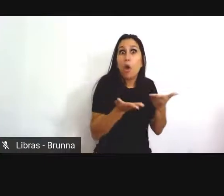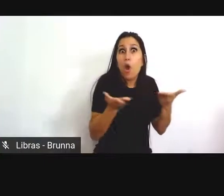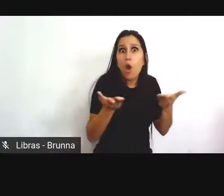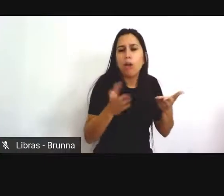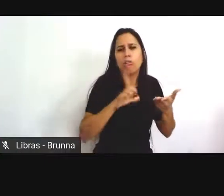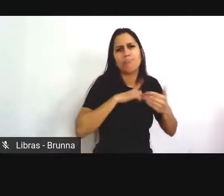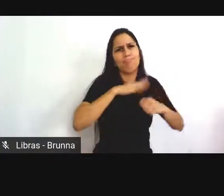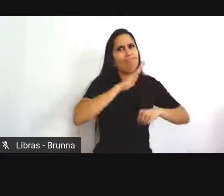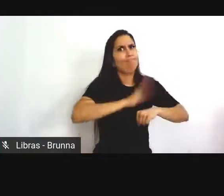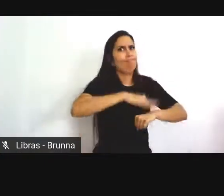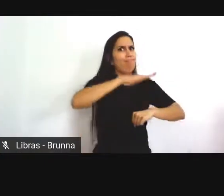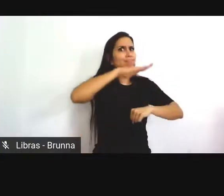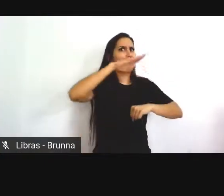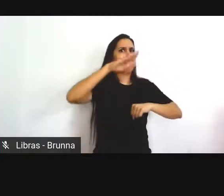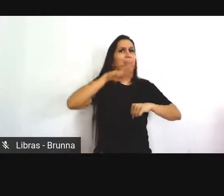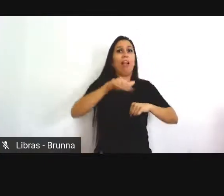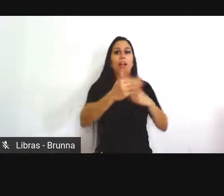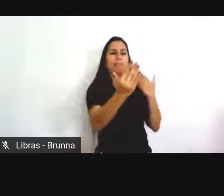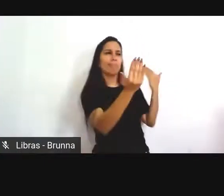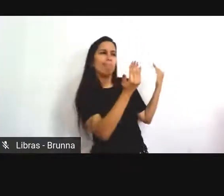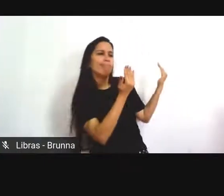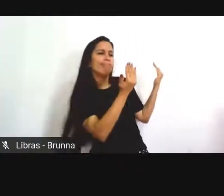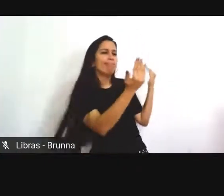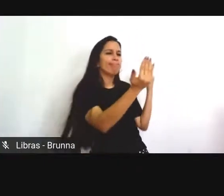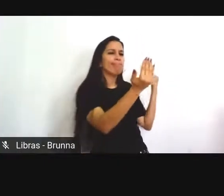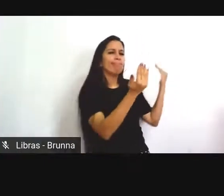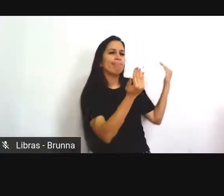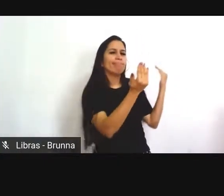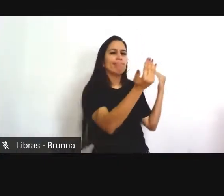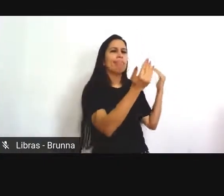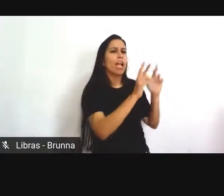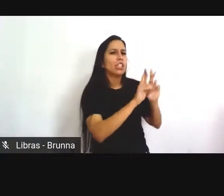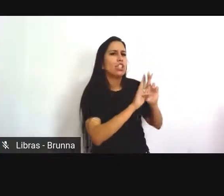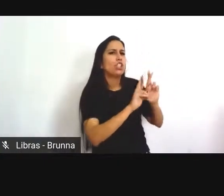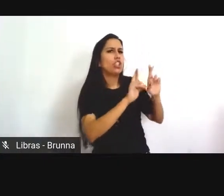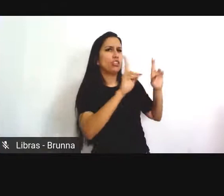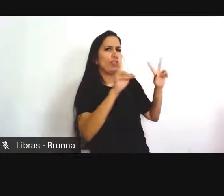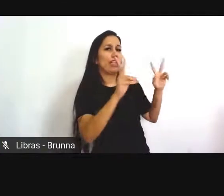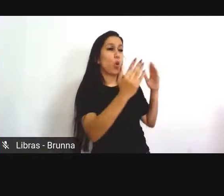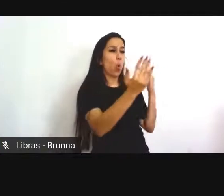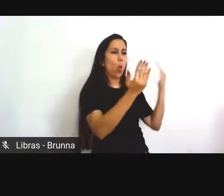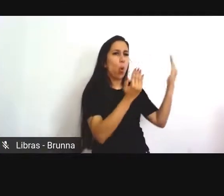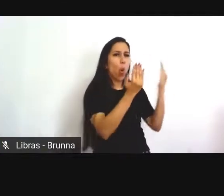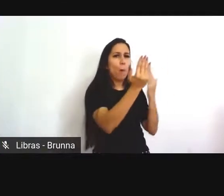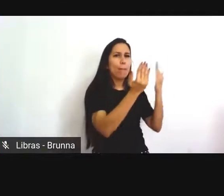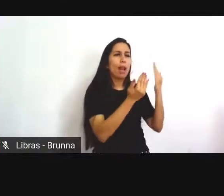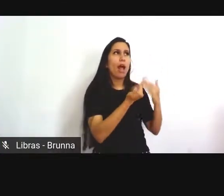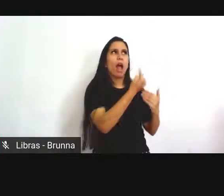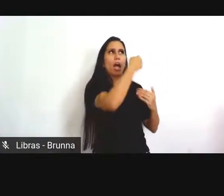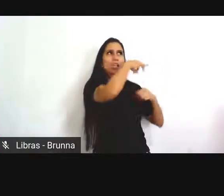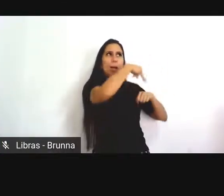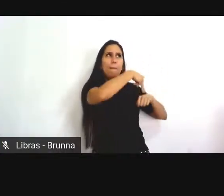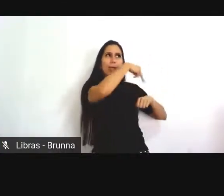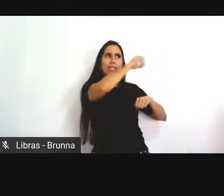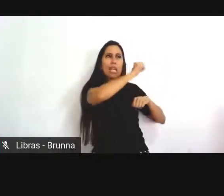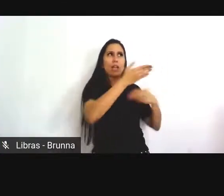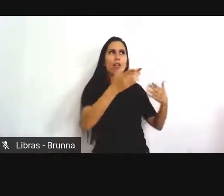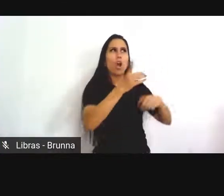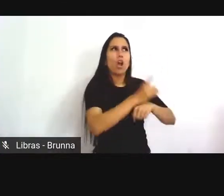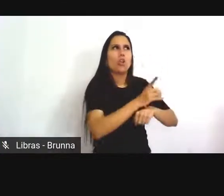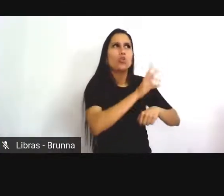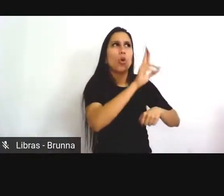isso é muito nítido a diferença, por exemplo, dos meus trabalhos escritos antes e depois do mestrado. Me